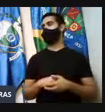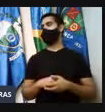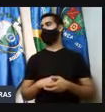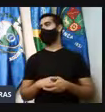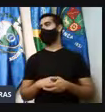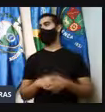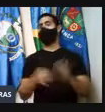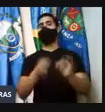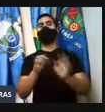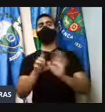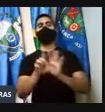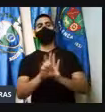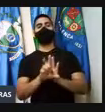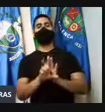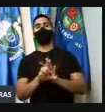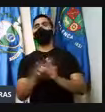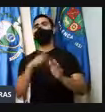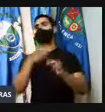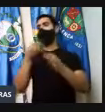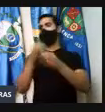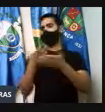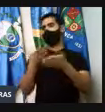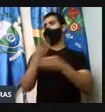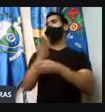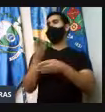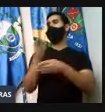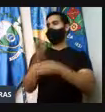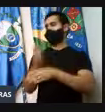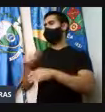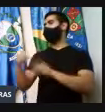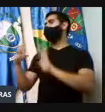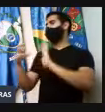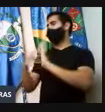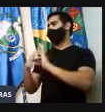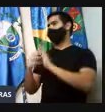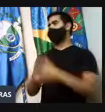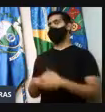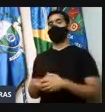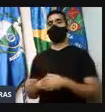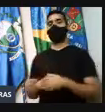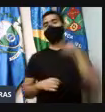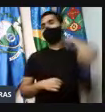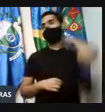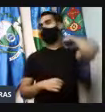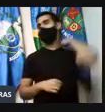projeto de lei ordinário, sugerindo aprovação por essa Casa Legislativa.